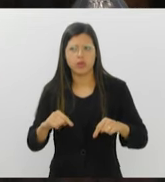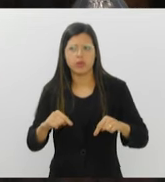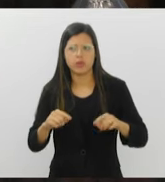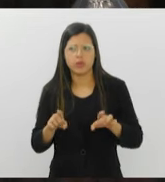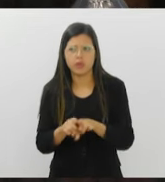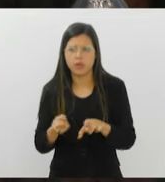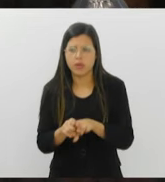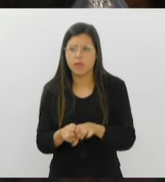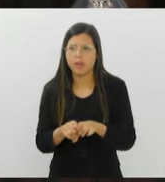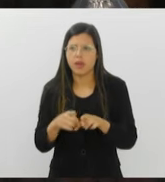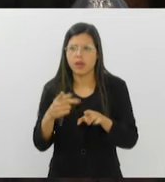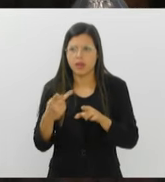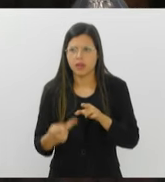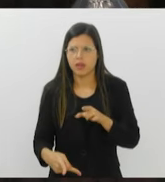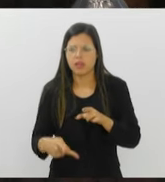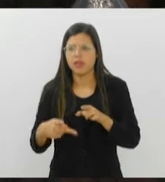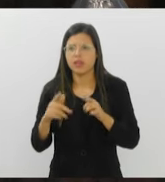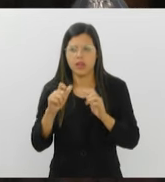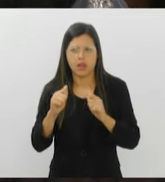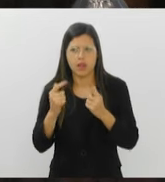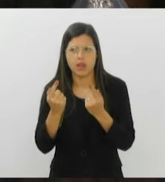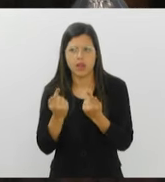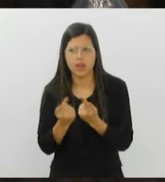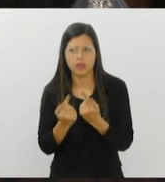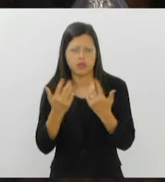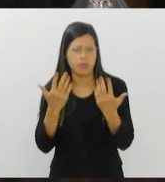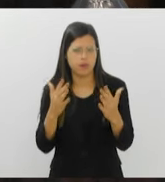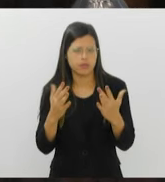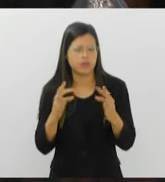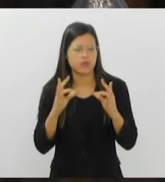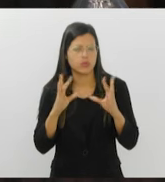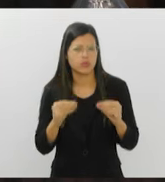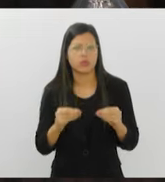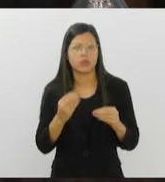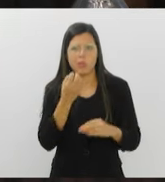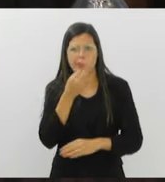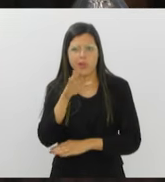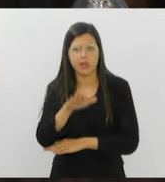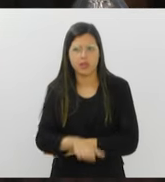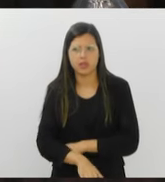também da casa aqui da Assembleia. Parabéns a todos. Uma boa tarde